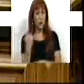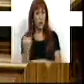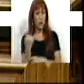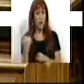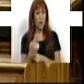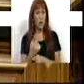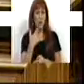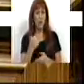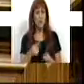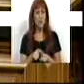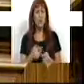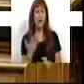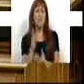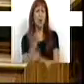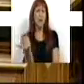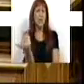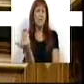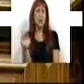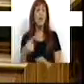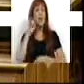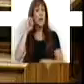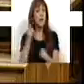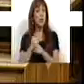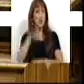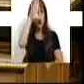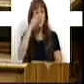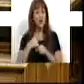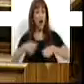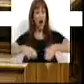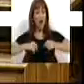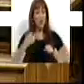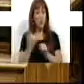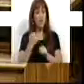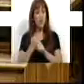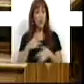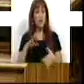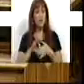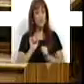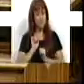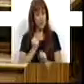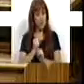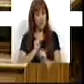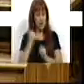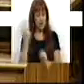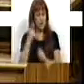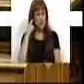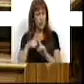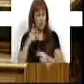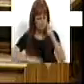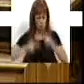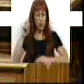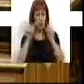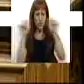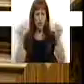onde inundam as pendências processuais, exige-se que os governos assumam como função, que de resto é a sua, trabalhar no sentido de